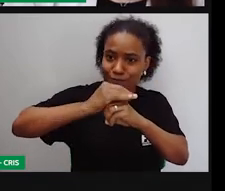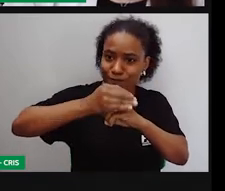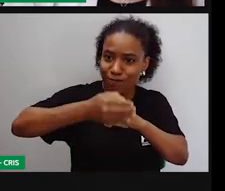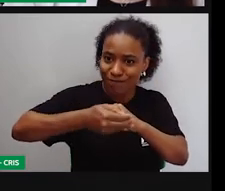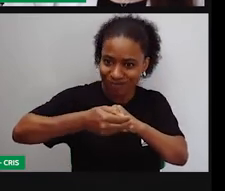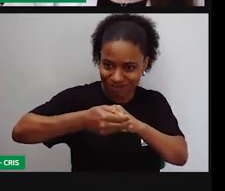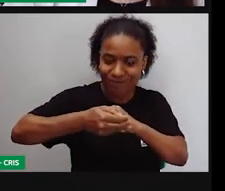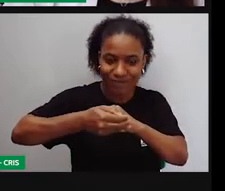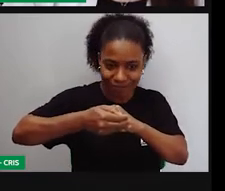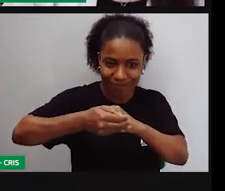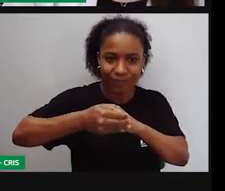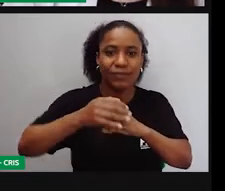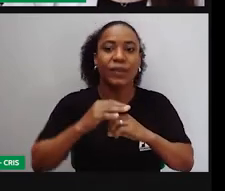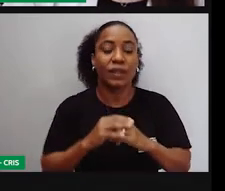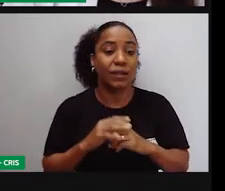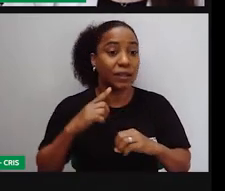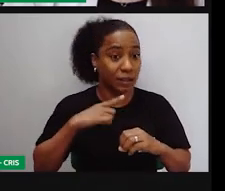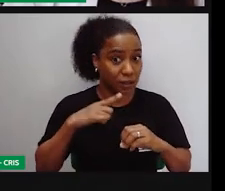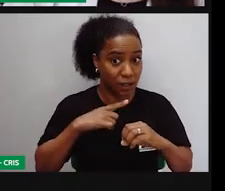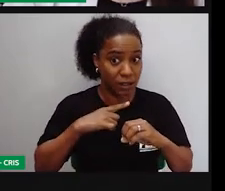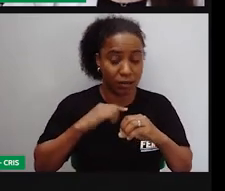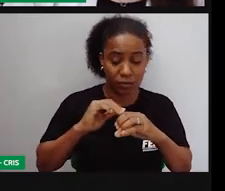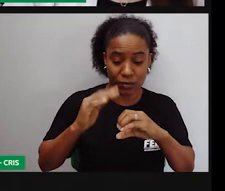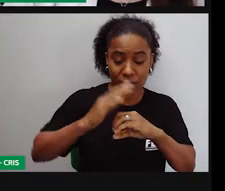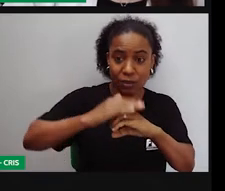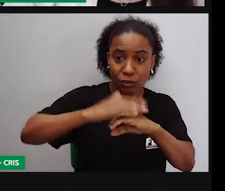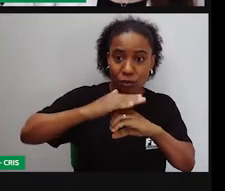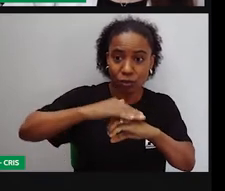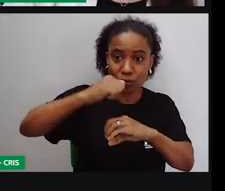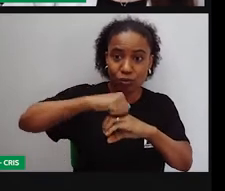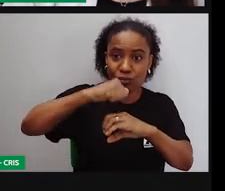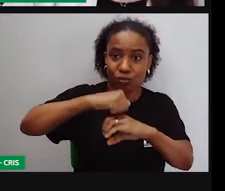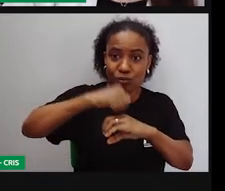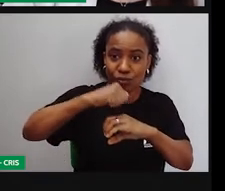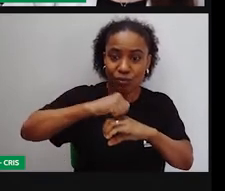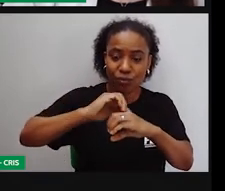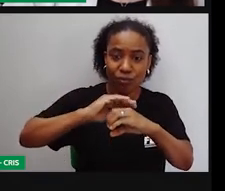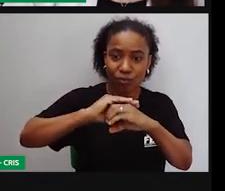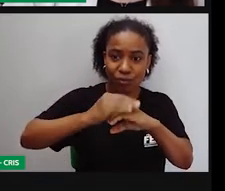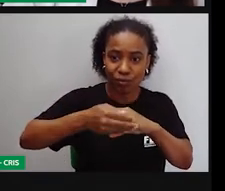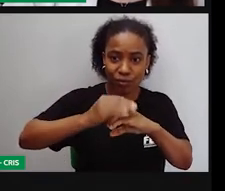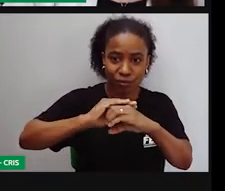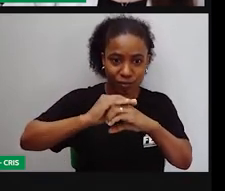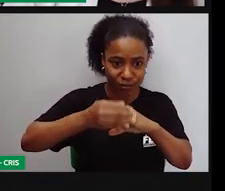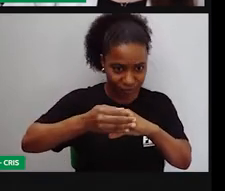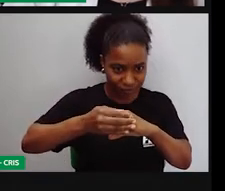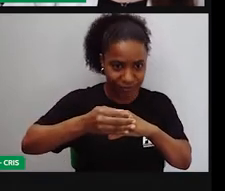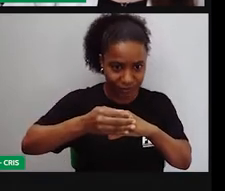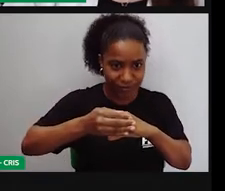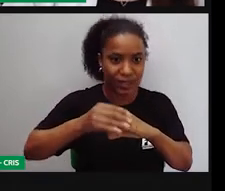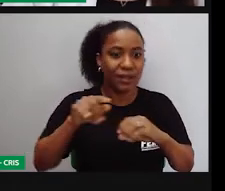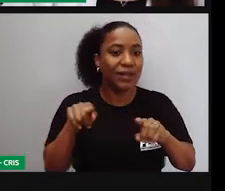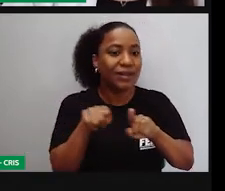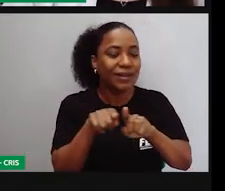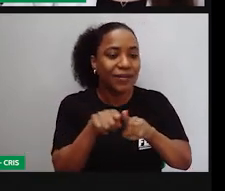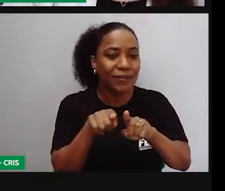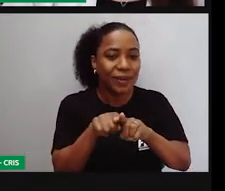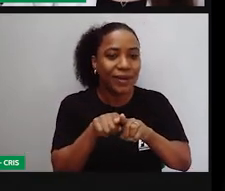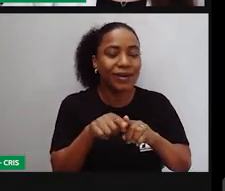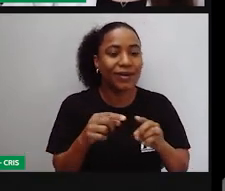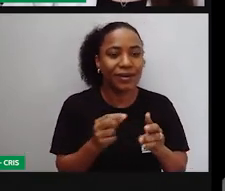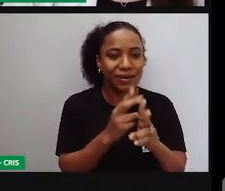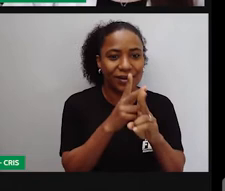A parede celular, que confere forma à célula. Pilos, que possibilita a fixação